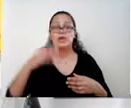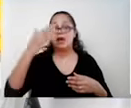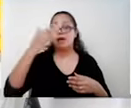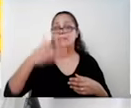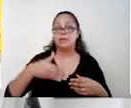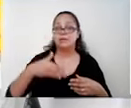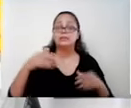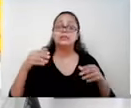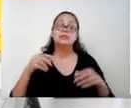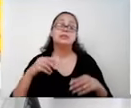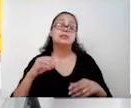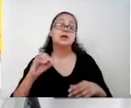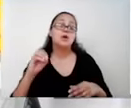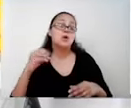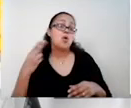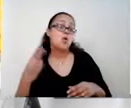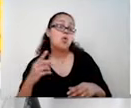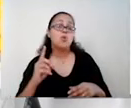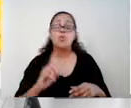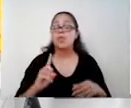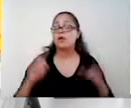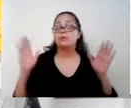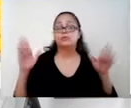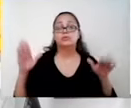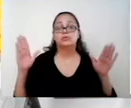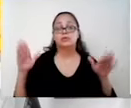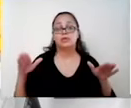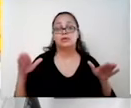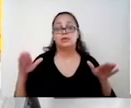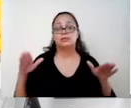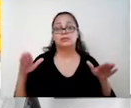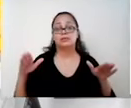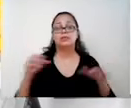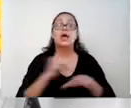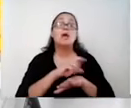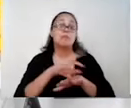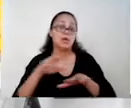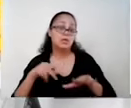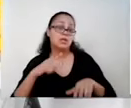asas. Alguns insetos têm asa, inclusive a maioria tem, outros não têm.